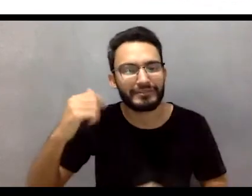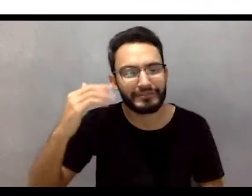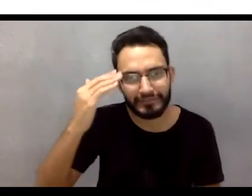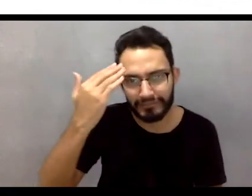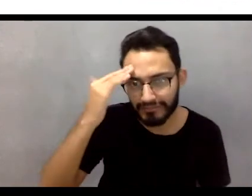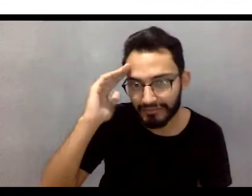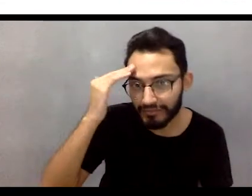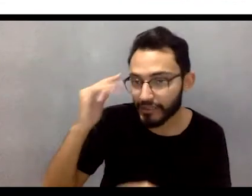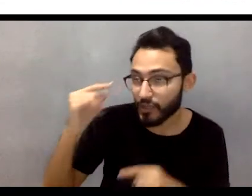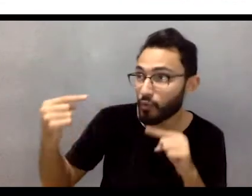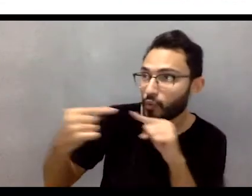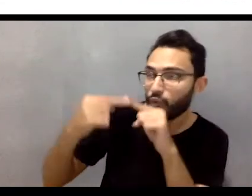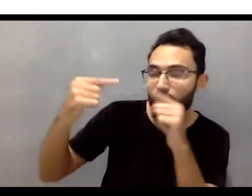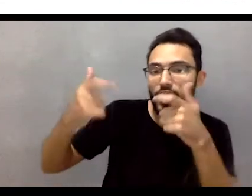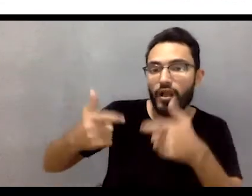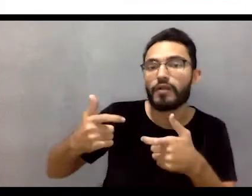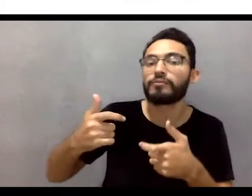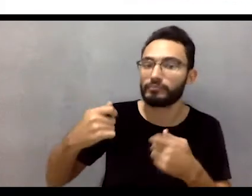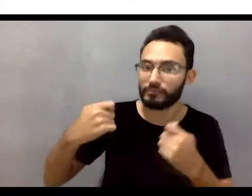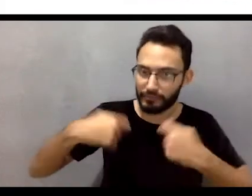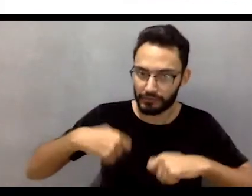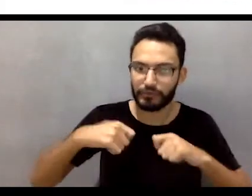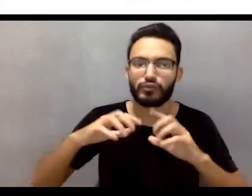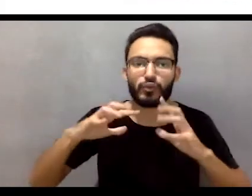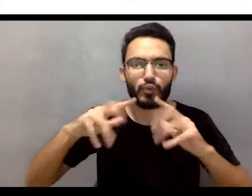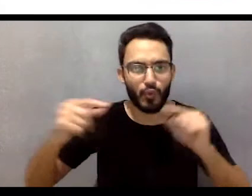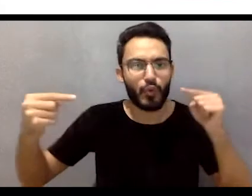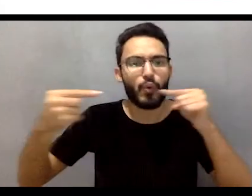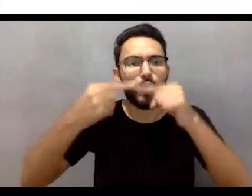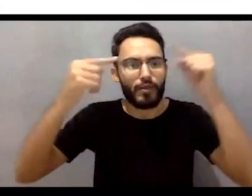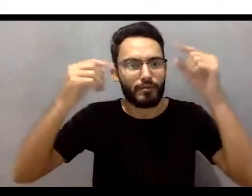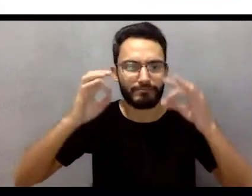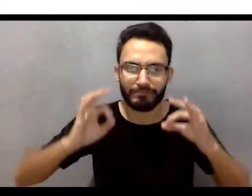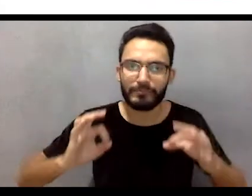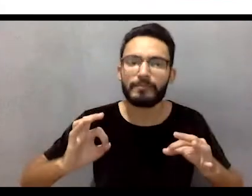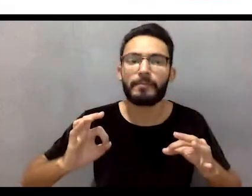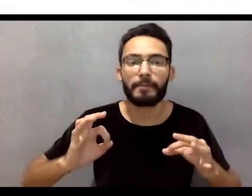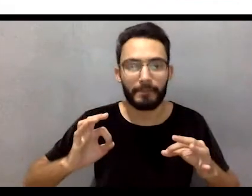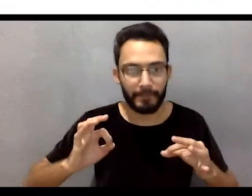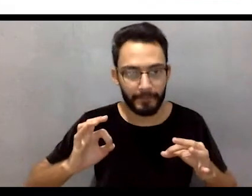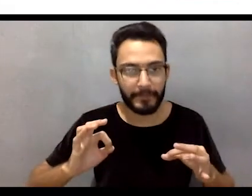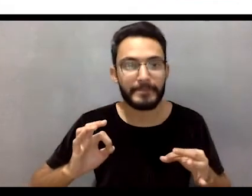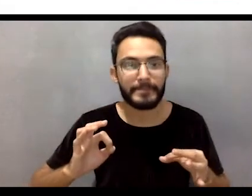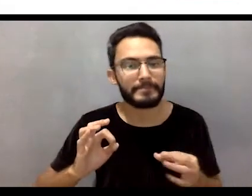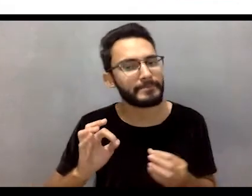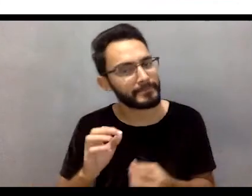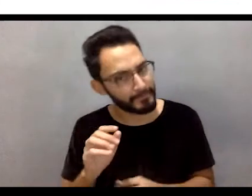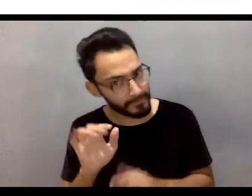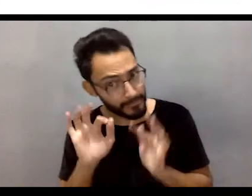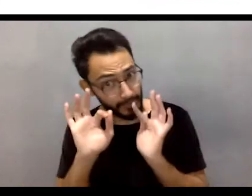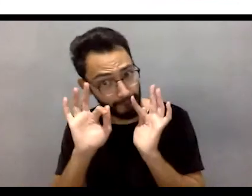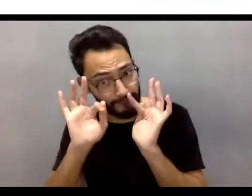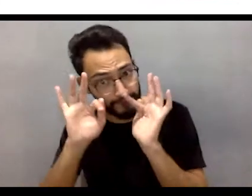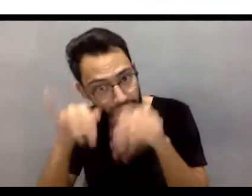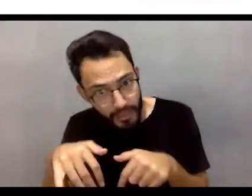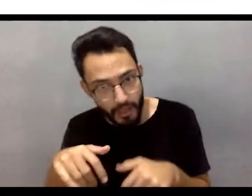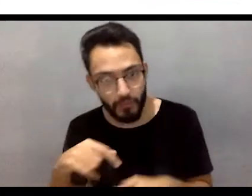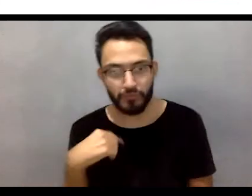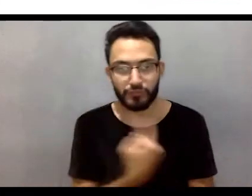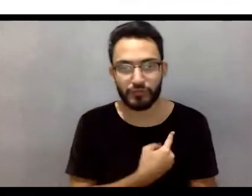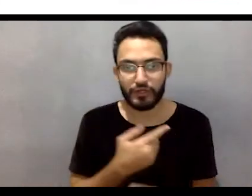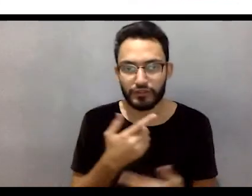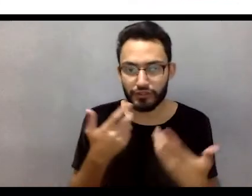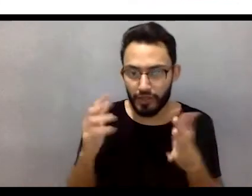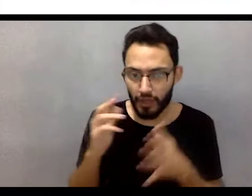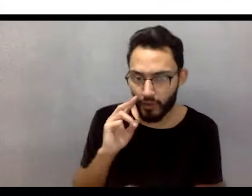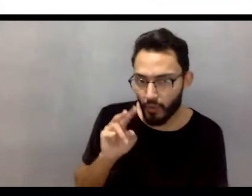essa conexão, ou deveria estar tudo conectado, quando a gente faz dessa maneira. E, ao final, quando a gente